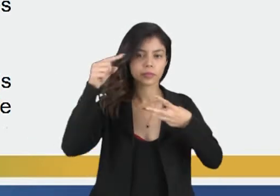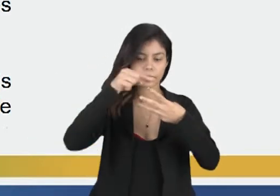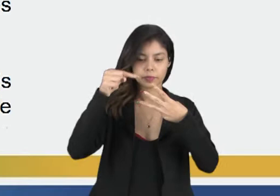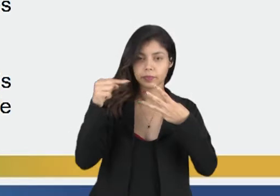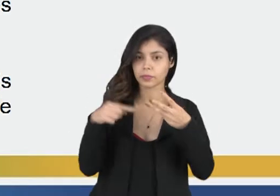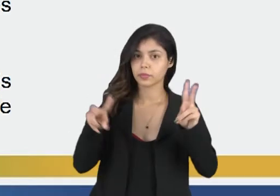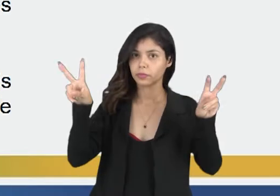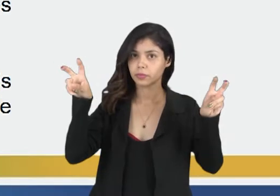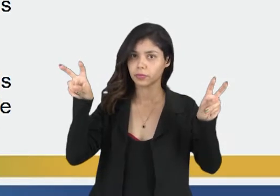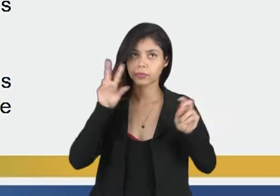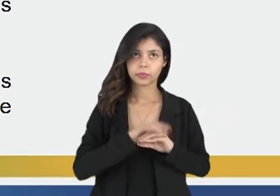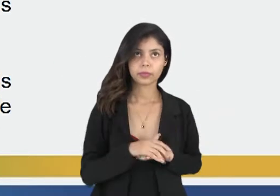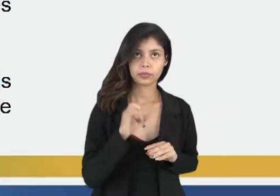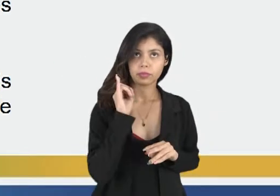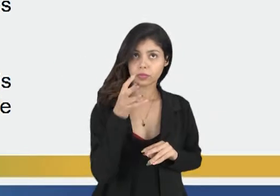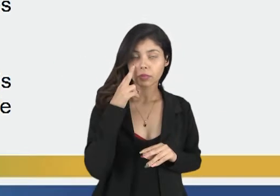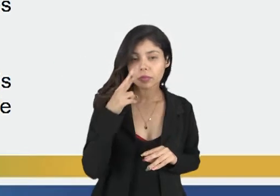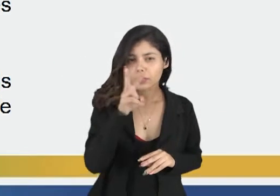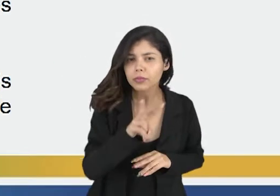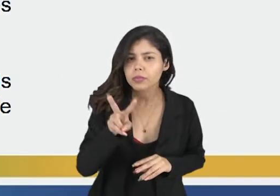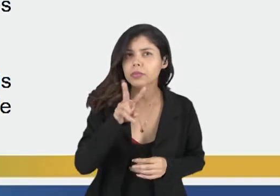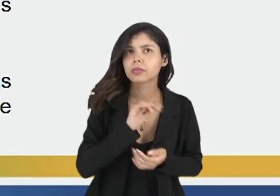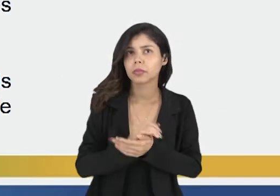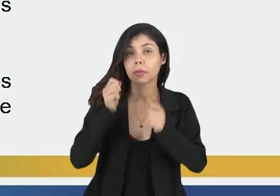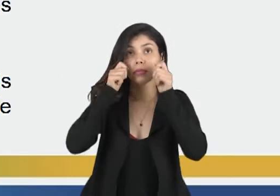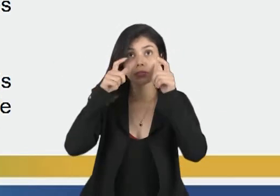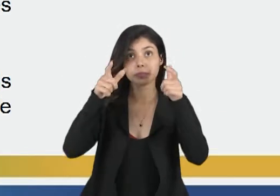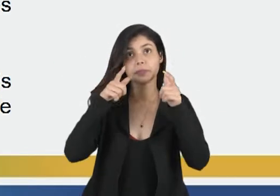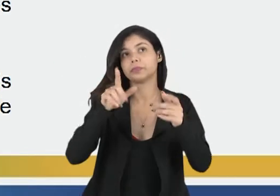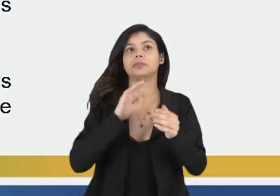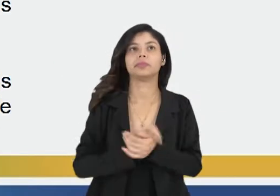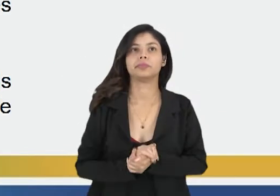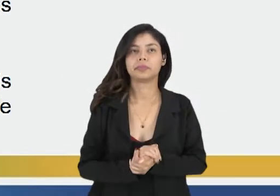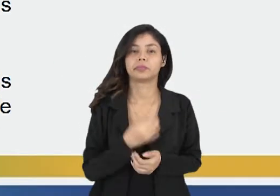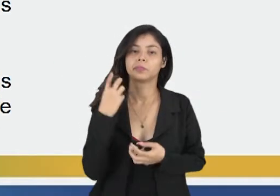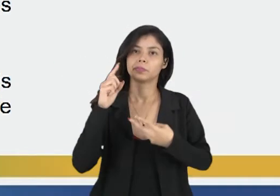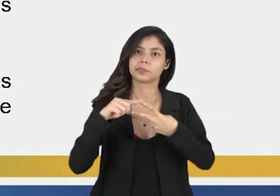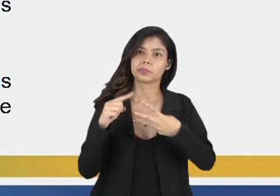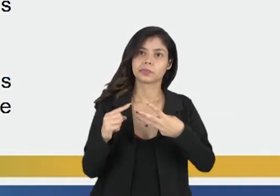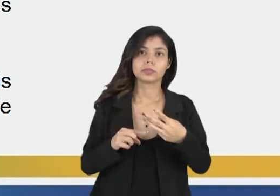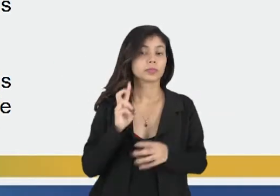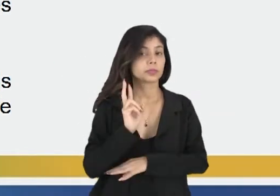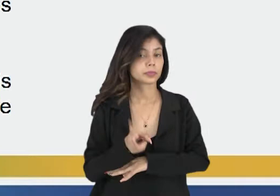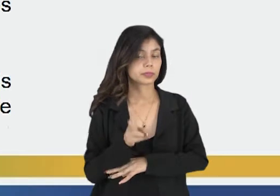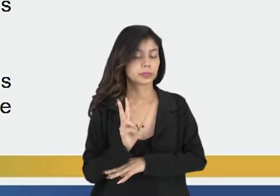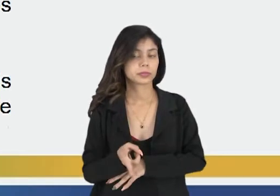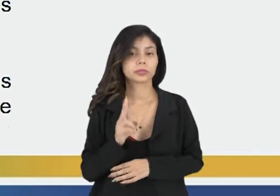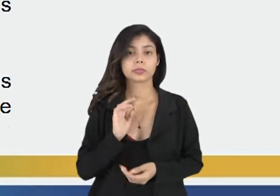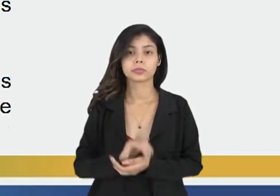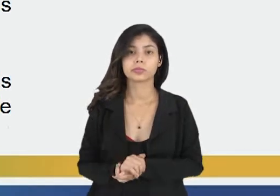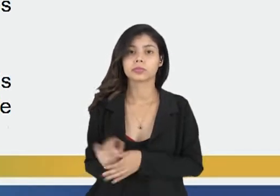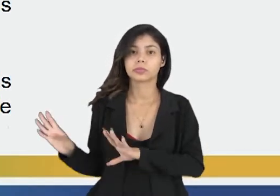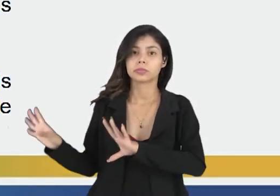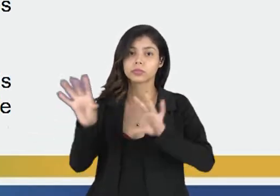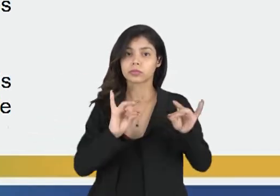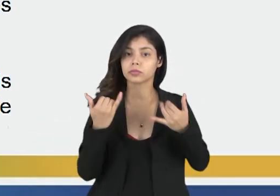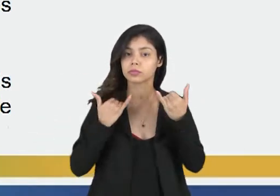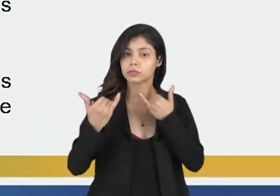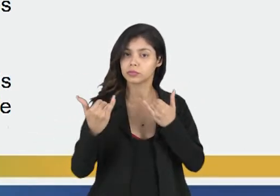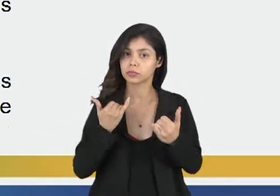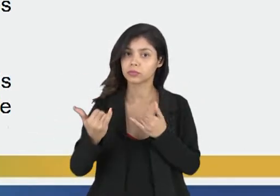3 títulos. Se observarmos com atenção, os 3 títulos apresentados já nos